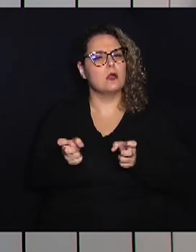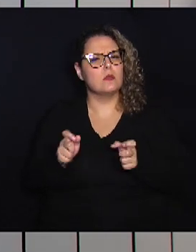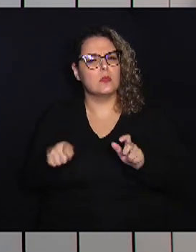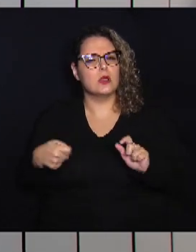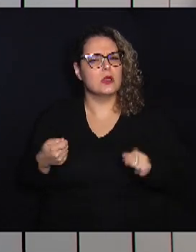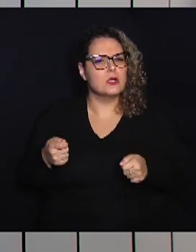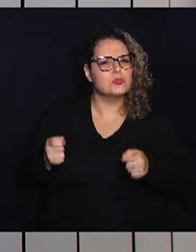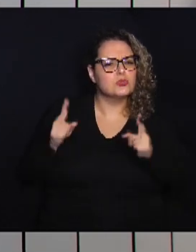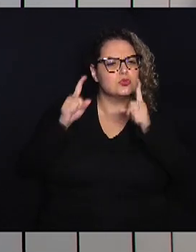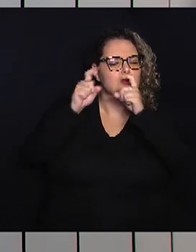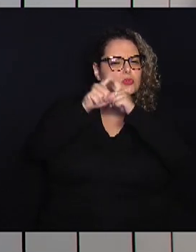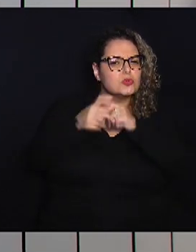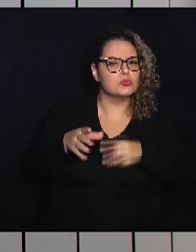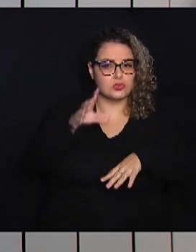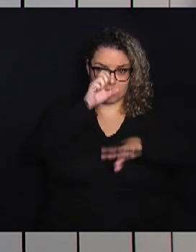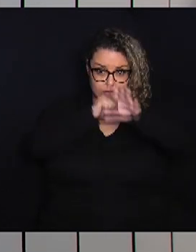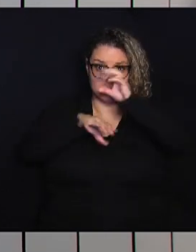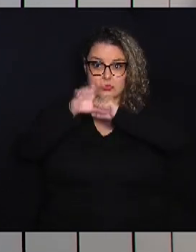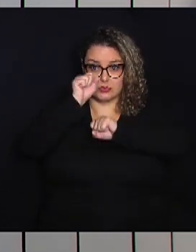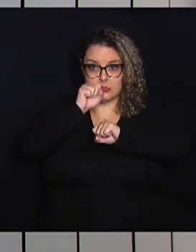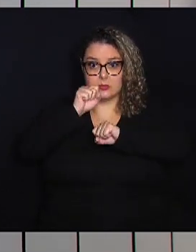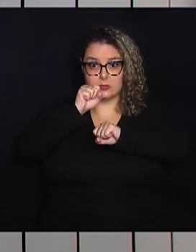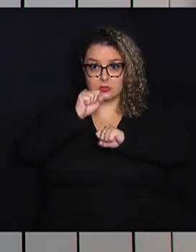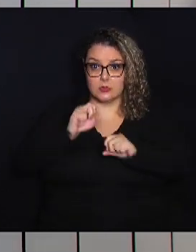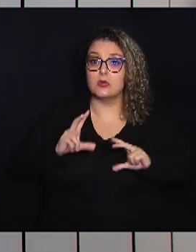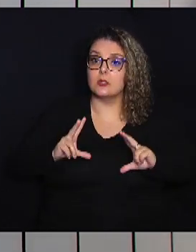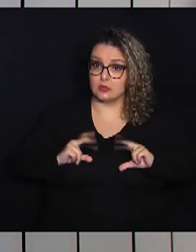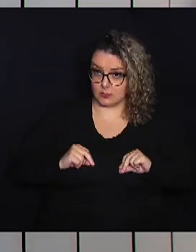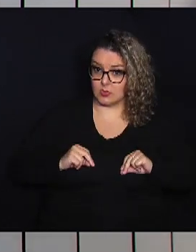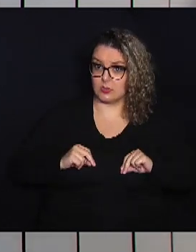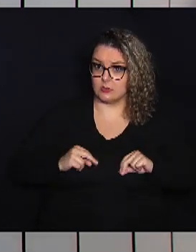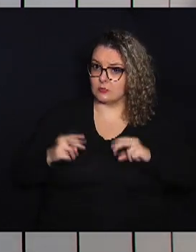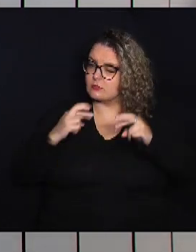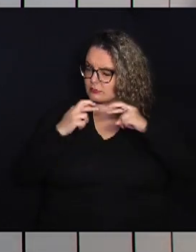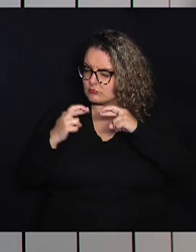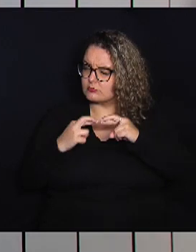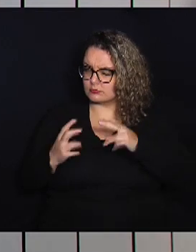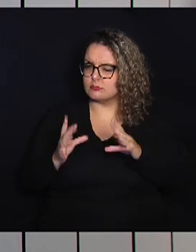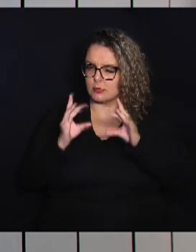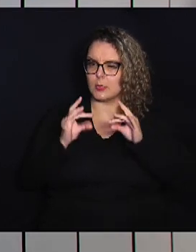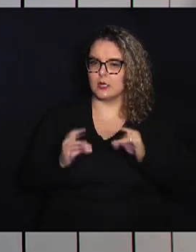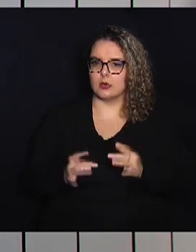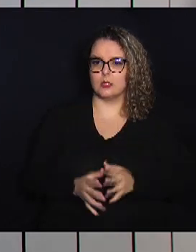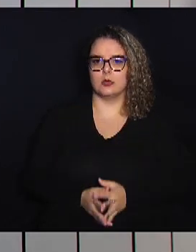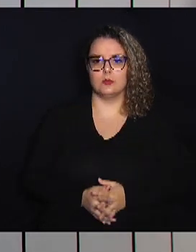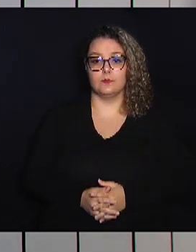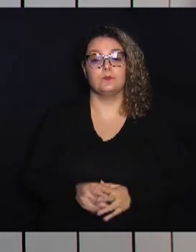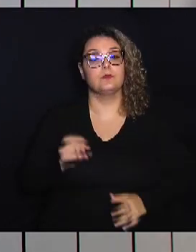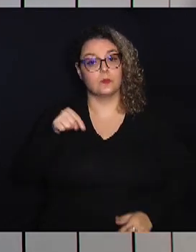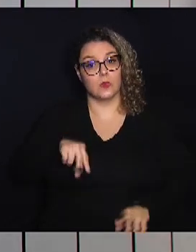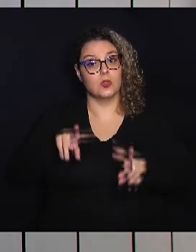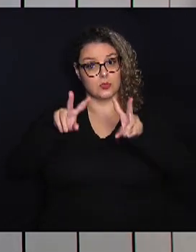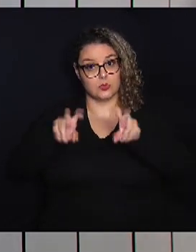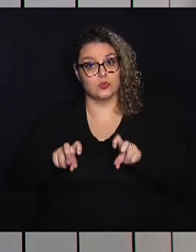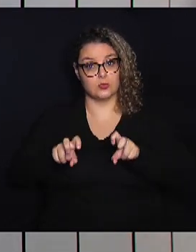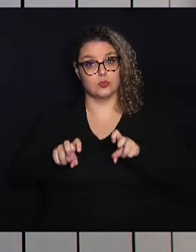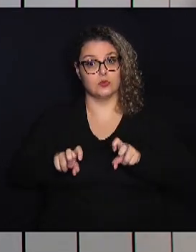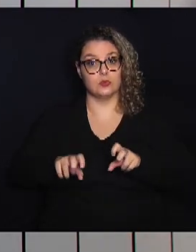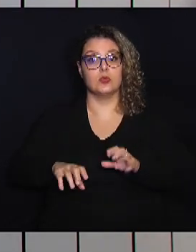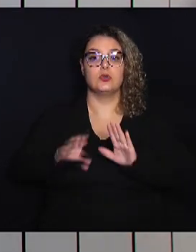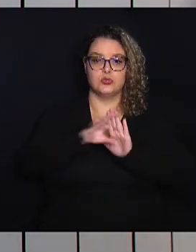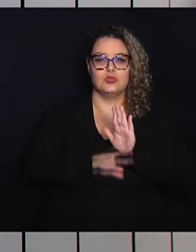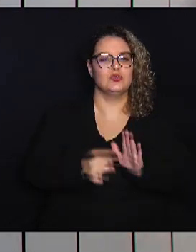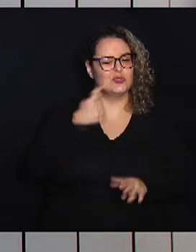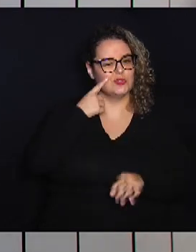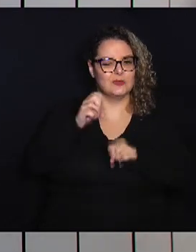de dificuldades de aprendizagem que mereçam uma investigação aprofundada. E este é o tema de hoje do quadro De